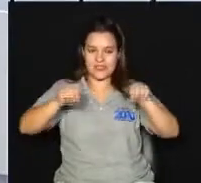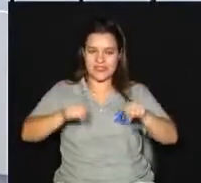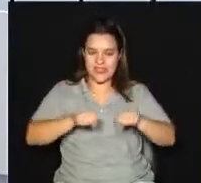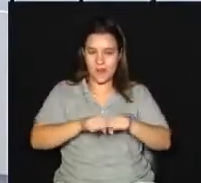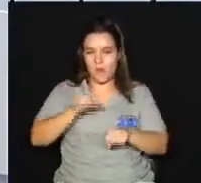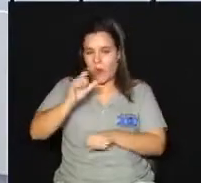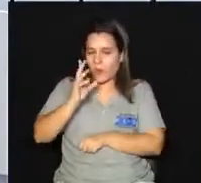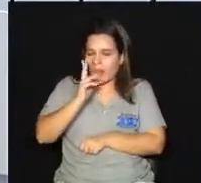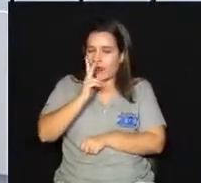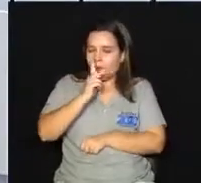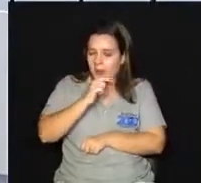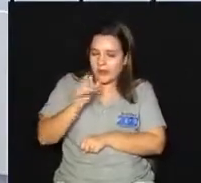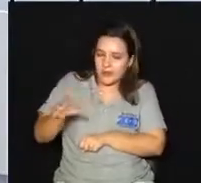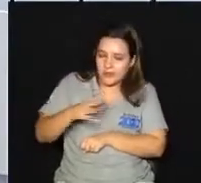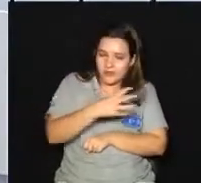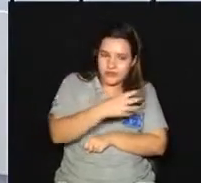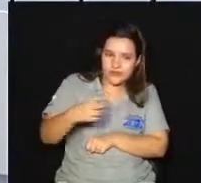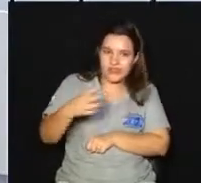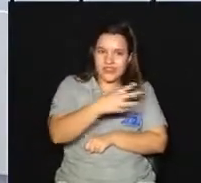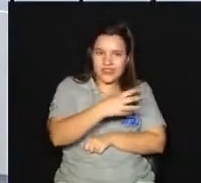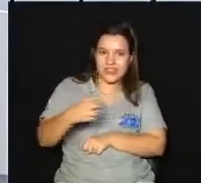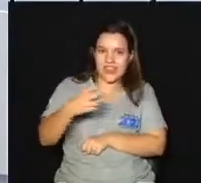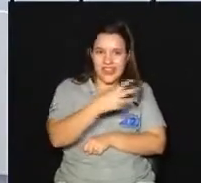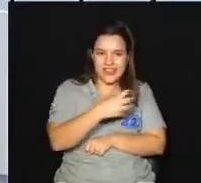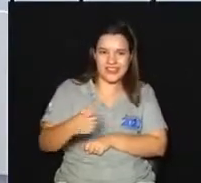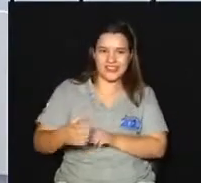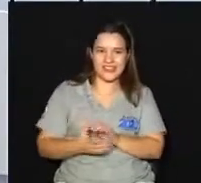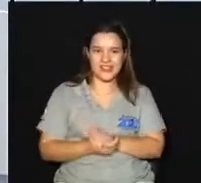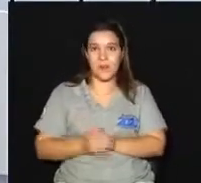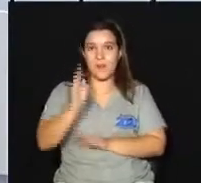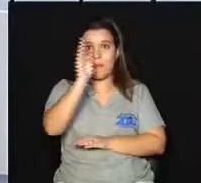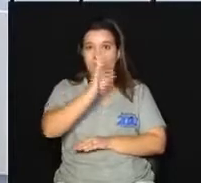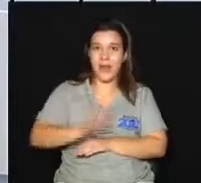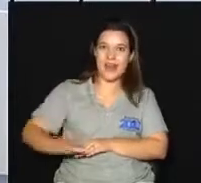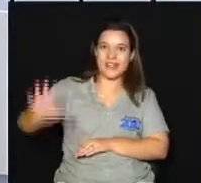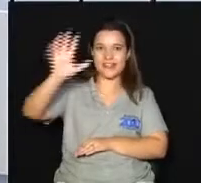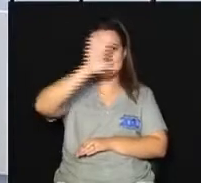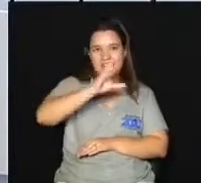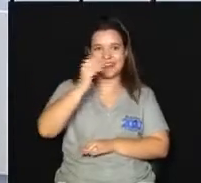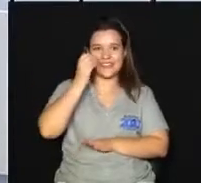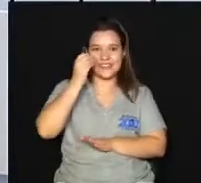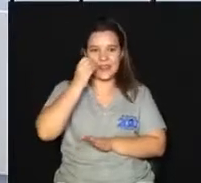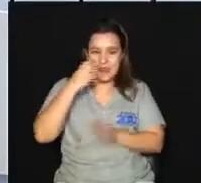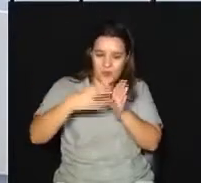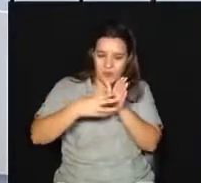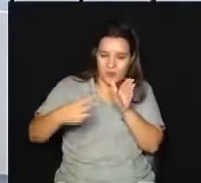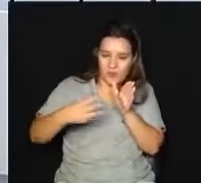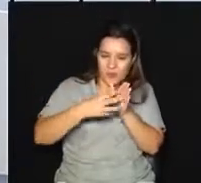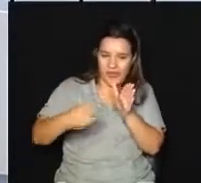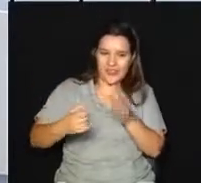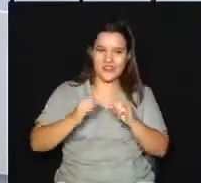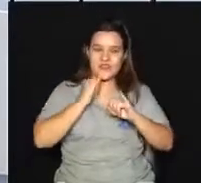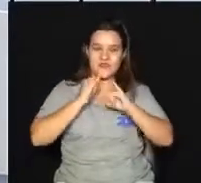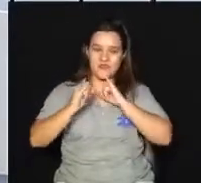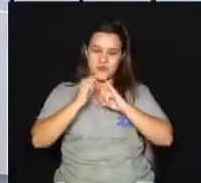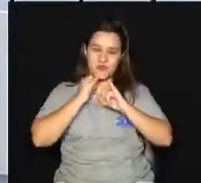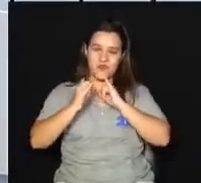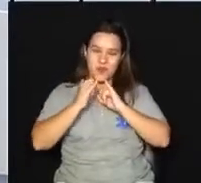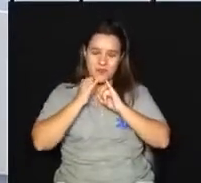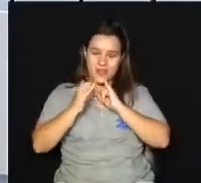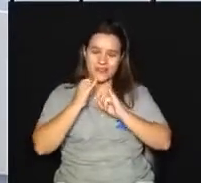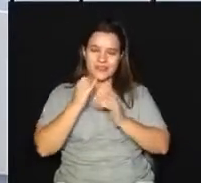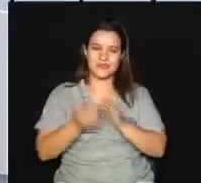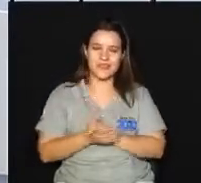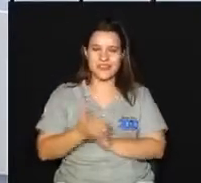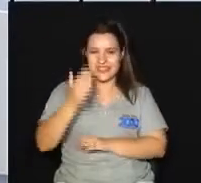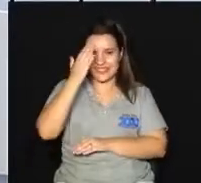essa instabilidade, né? Todo mundo tentando assinar, o Brasil inteiro está tentando acessar o site e o aplicativo